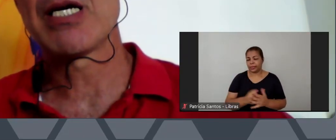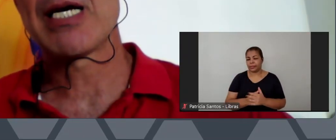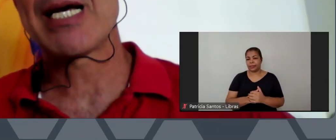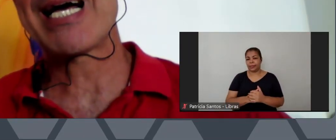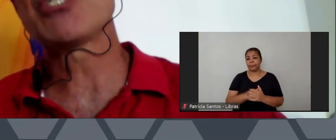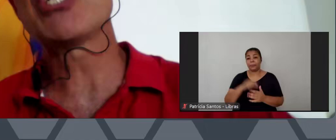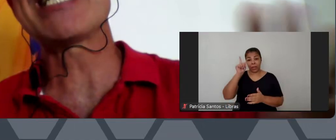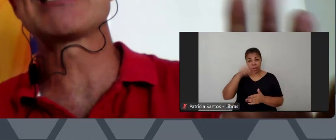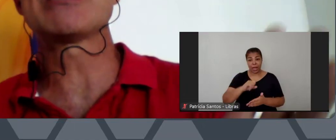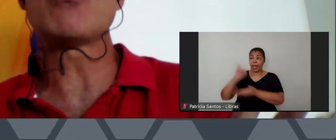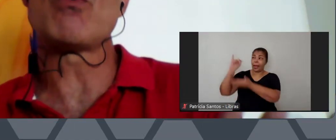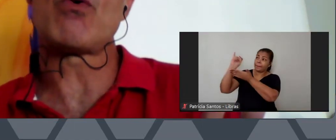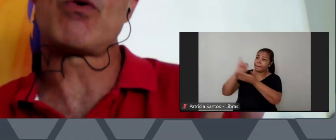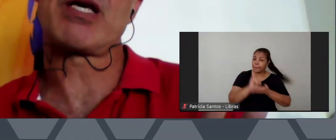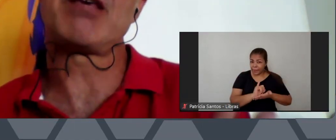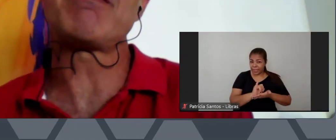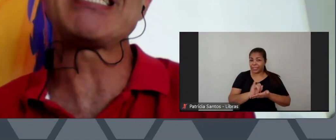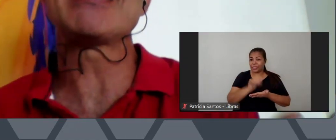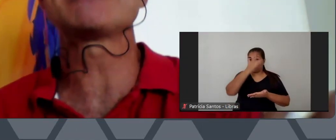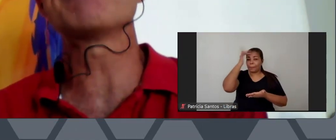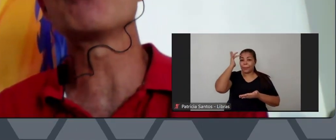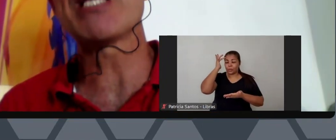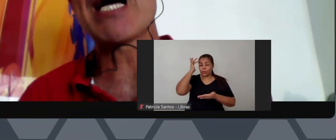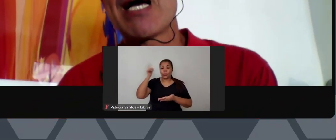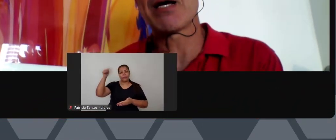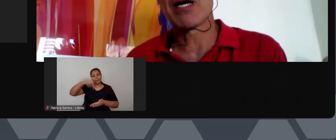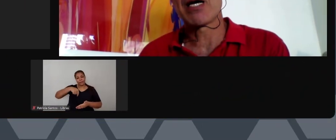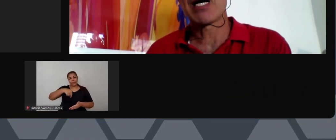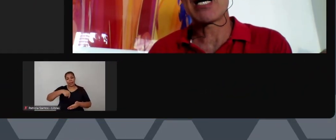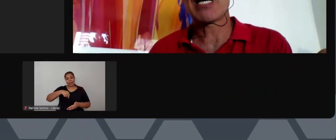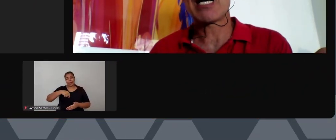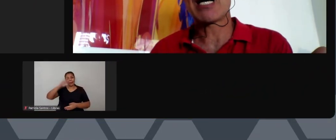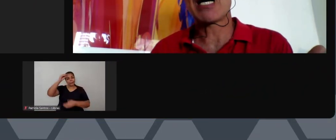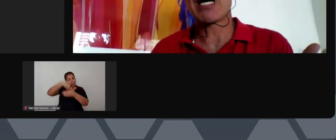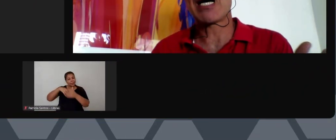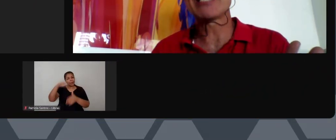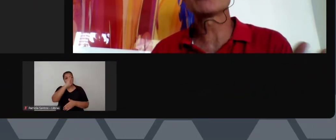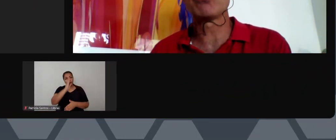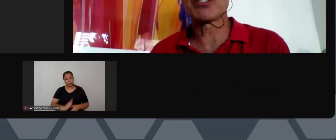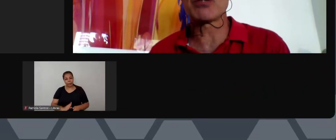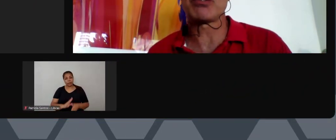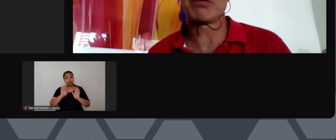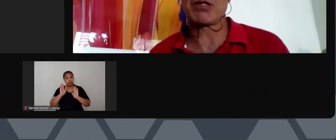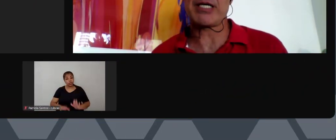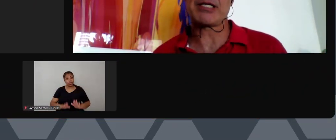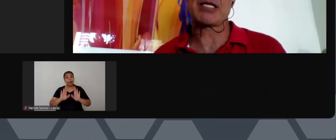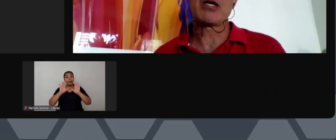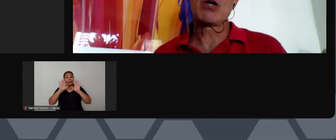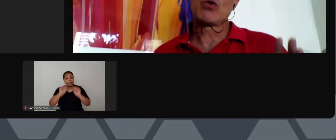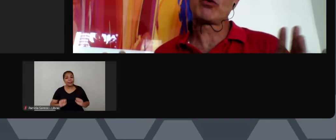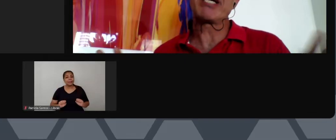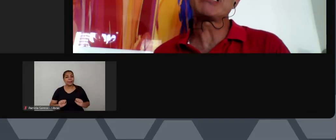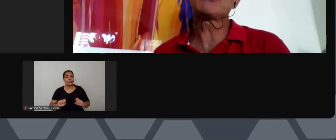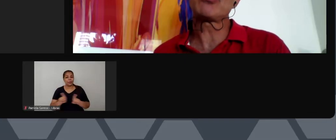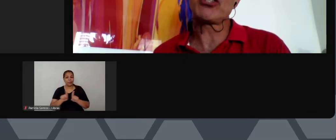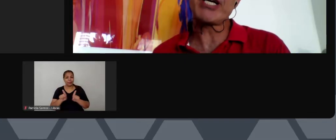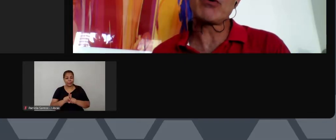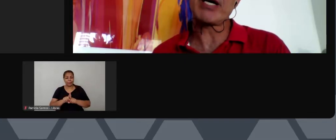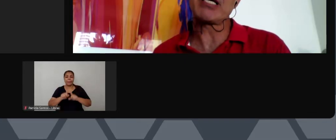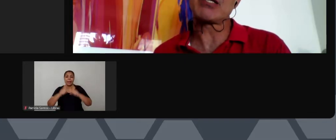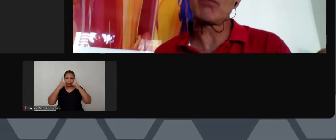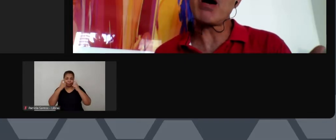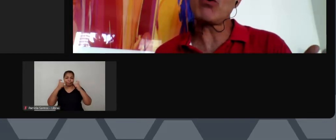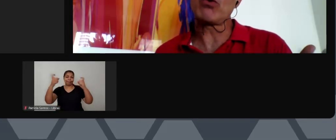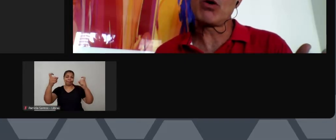a geração que vai testemunhar a explosão de violência os migrantes